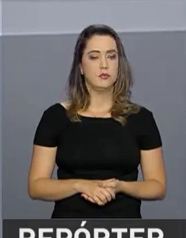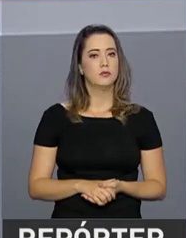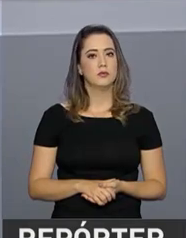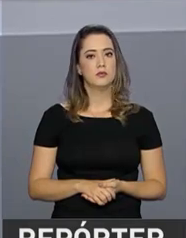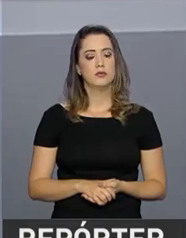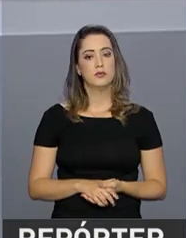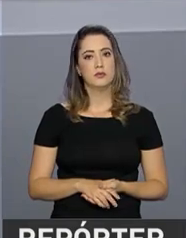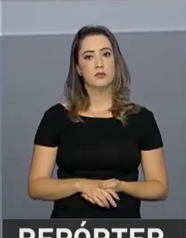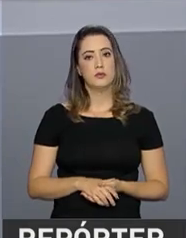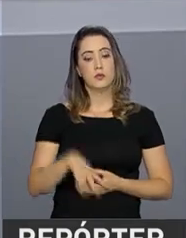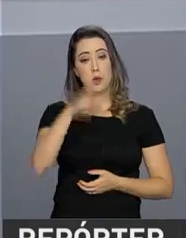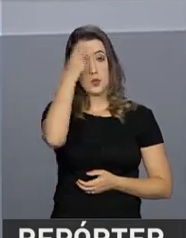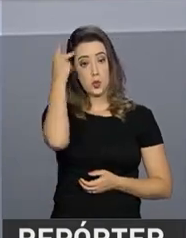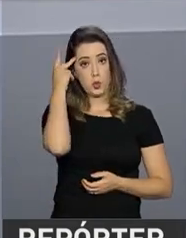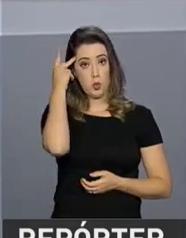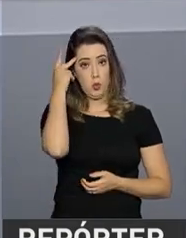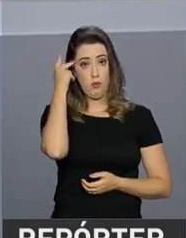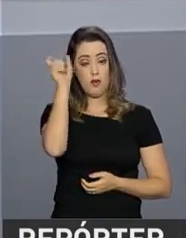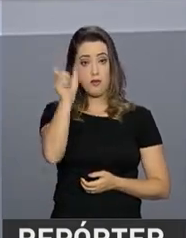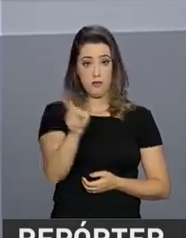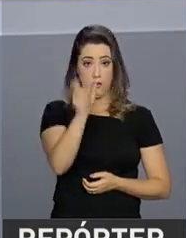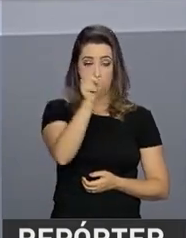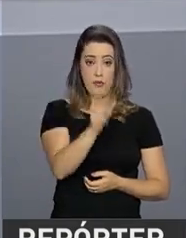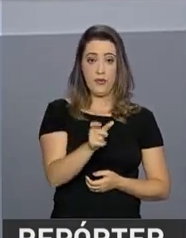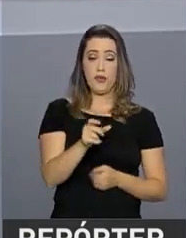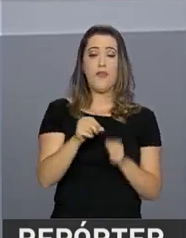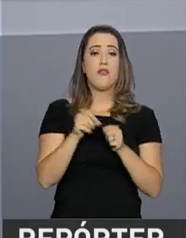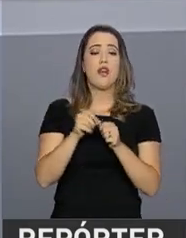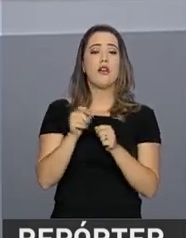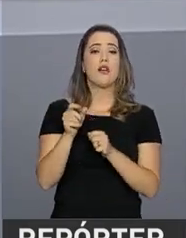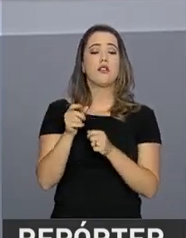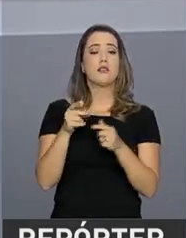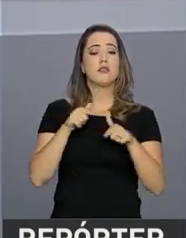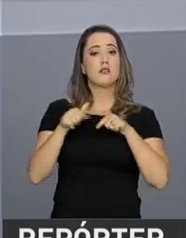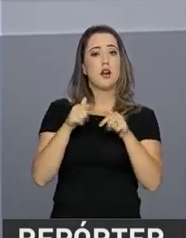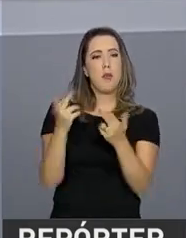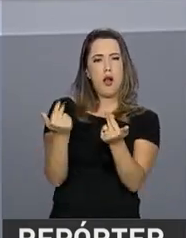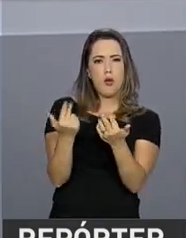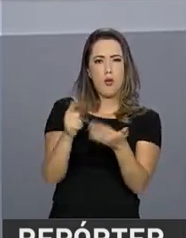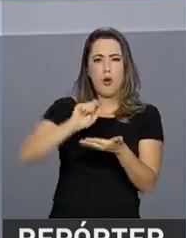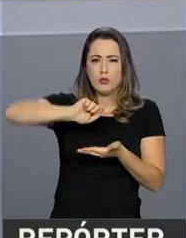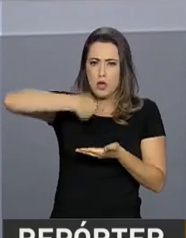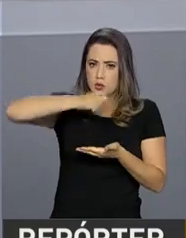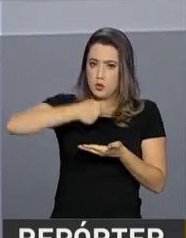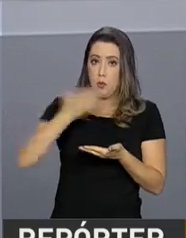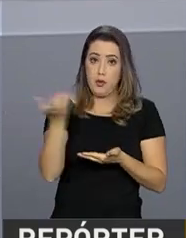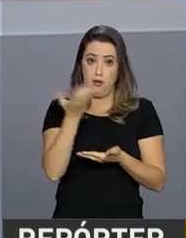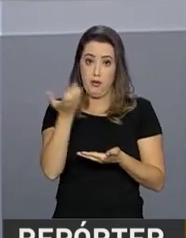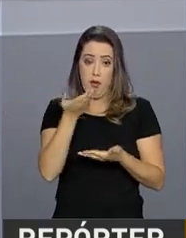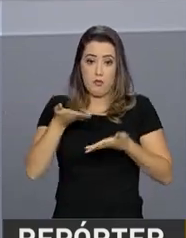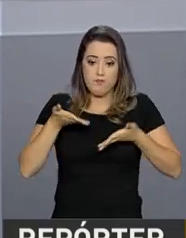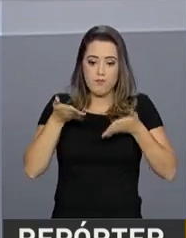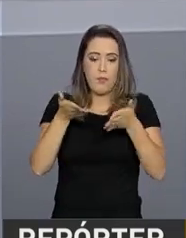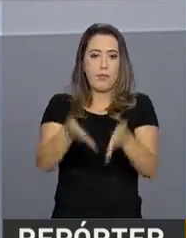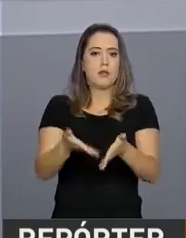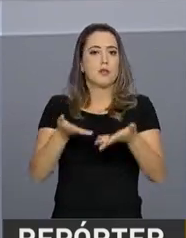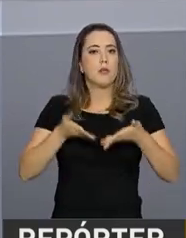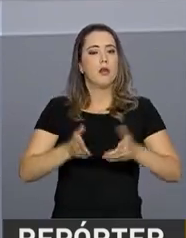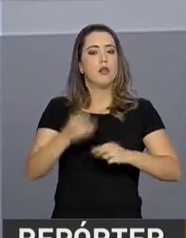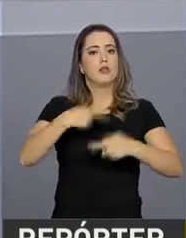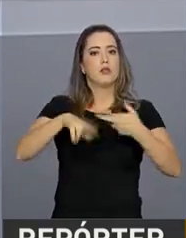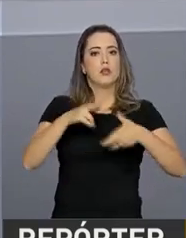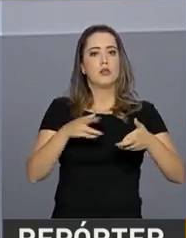quem desenvolve trabalhos como o da casa da sopa e quer participar do prêmio viva voluntário deve acessar a página da iniciativa